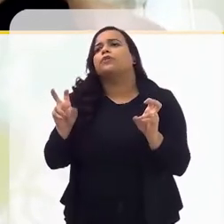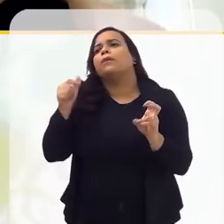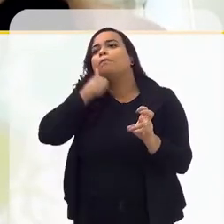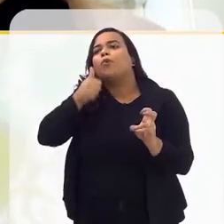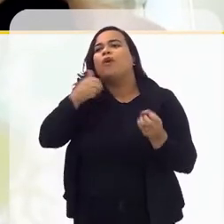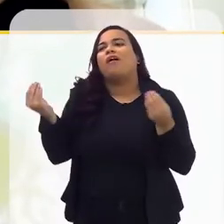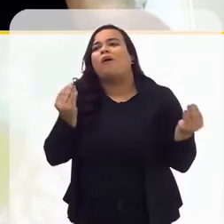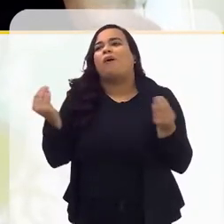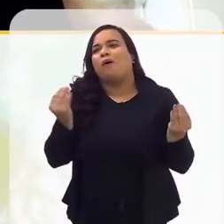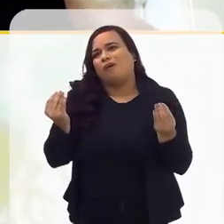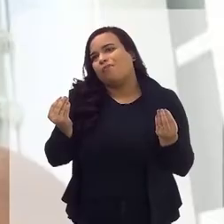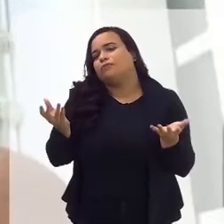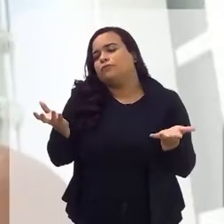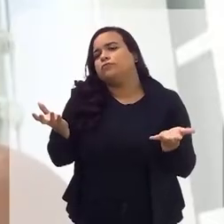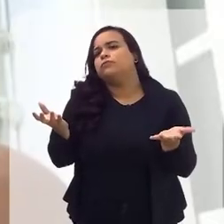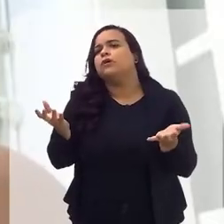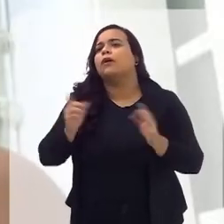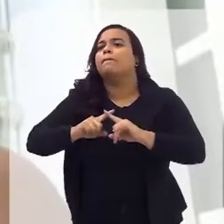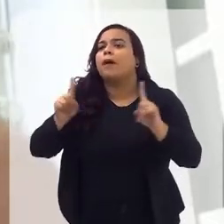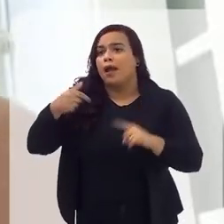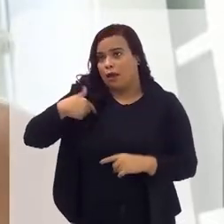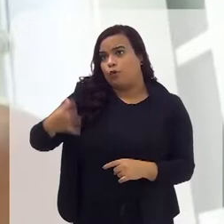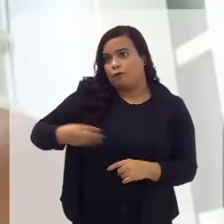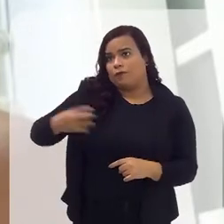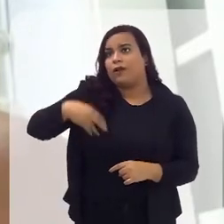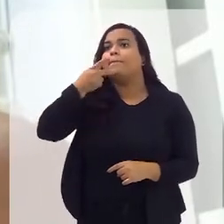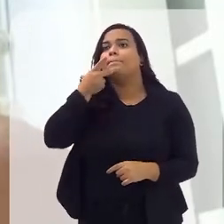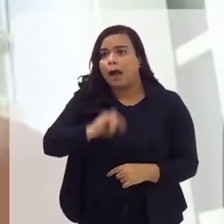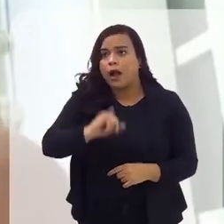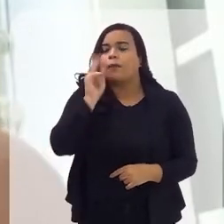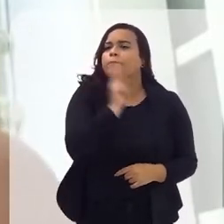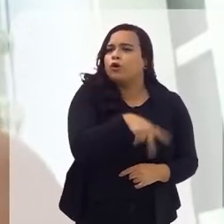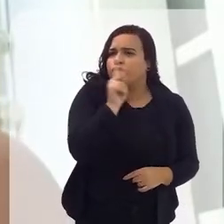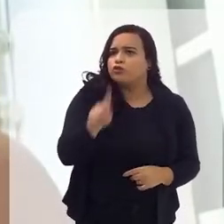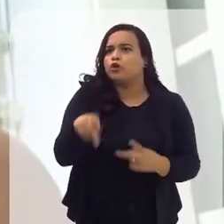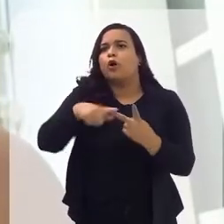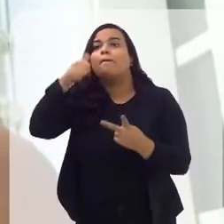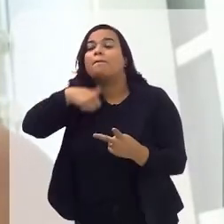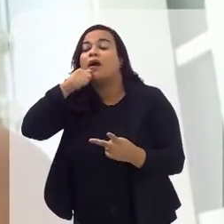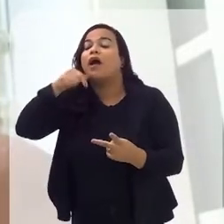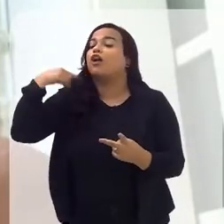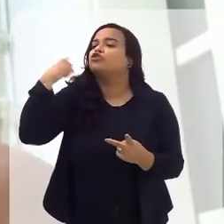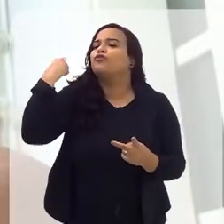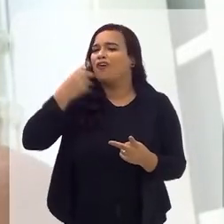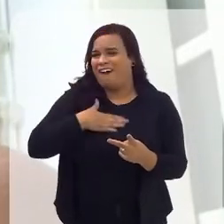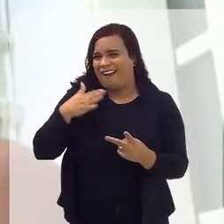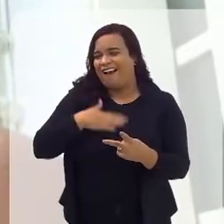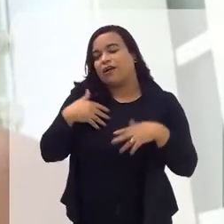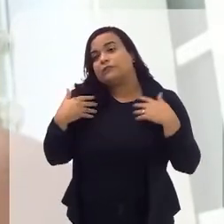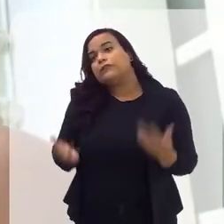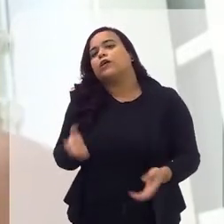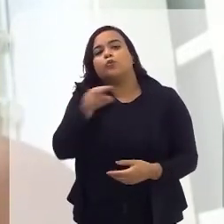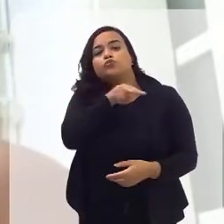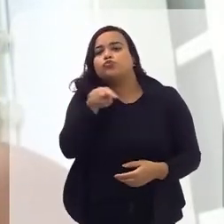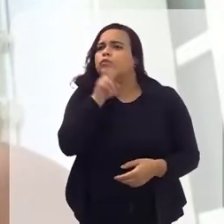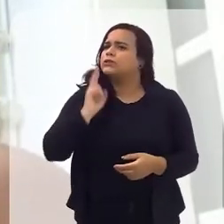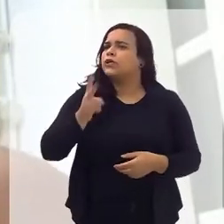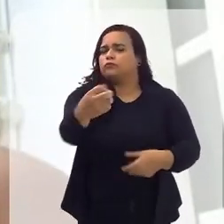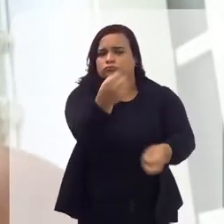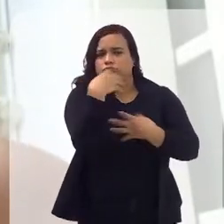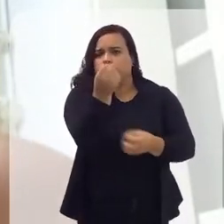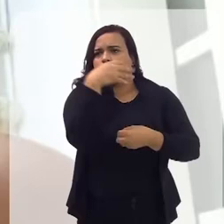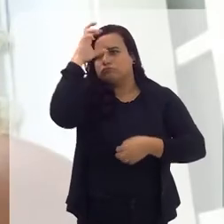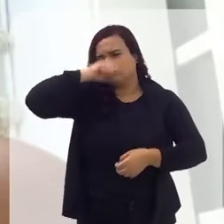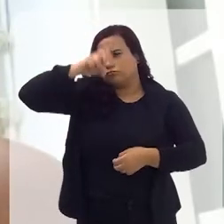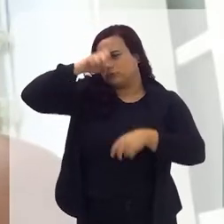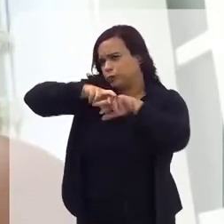ao universo de uma mulher, né? Sempre a gente teve, eu sou filha de professor, de um pai professor, de uma mãe advogada, então que sempre primaram muito, né,